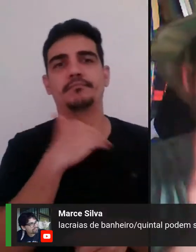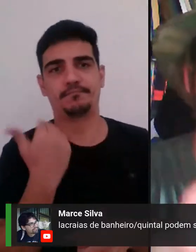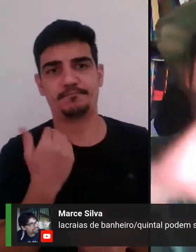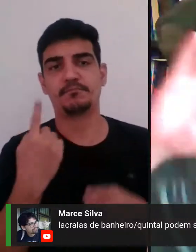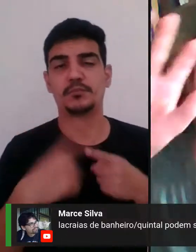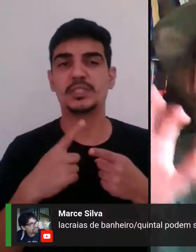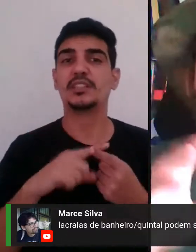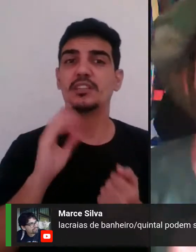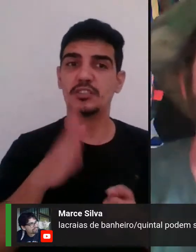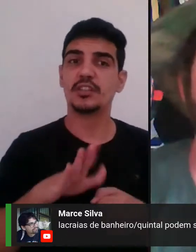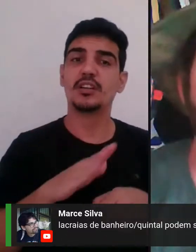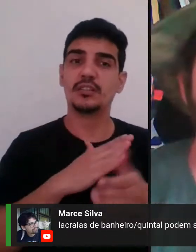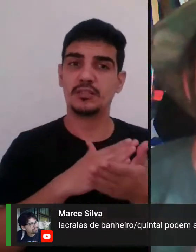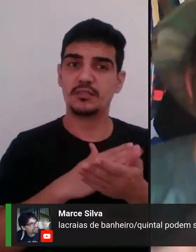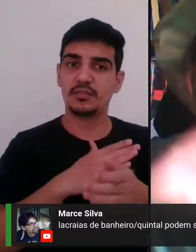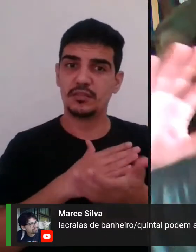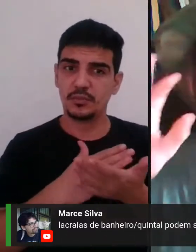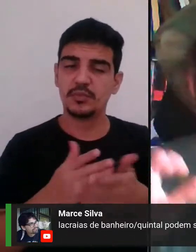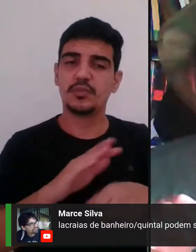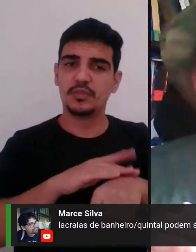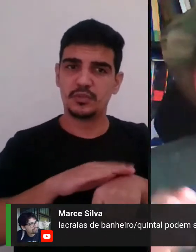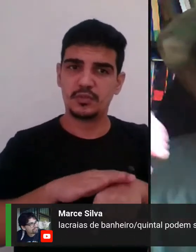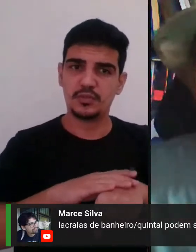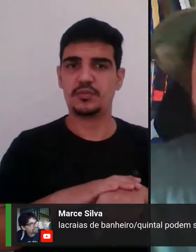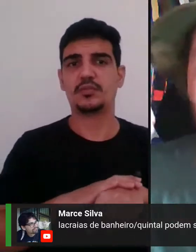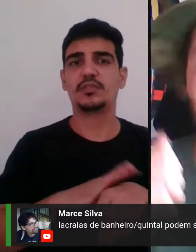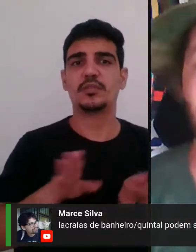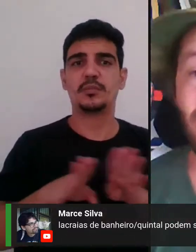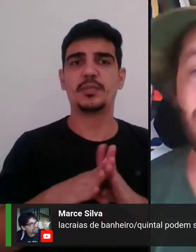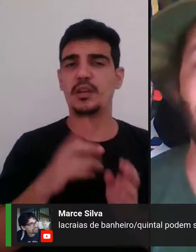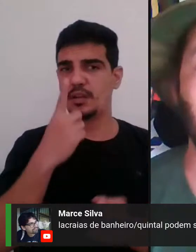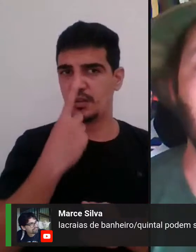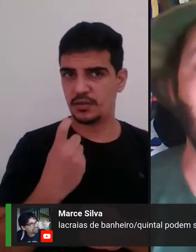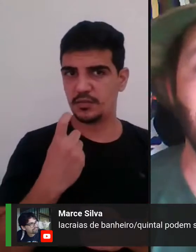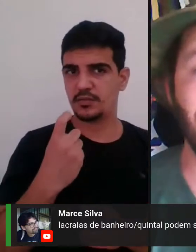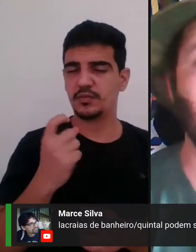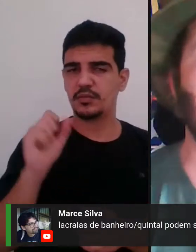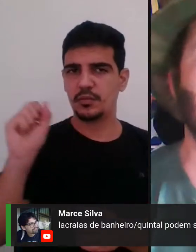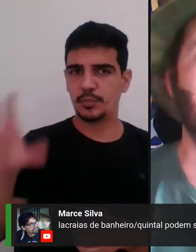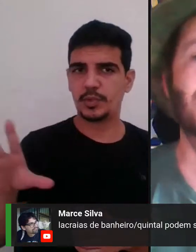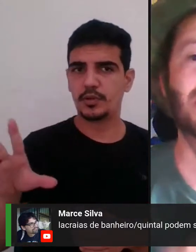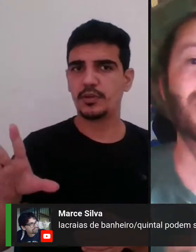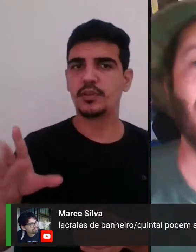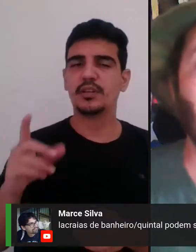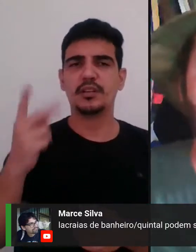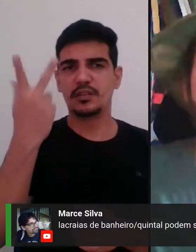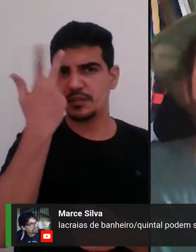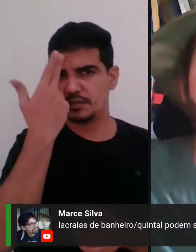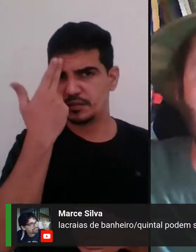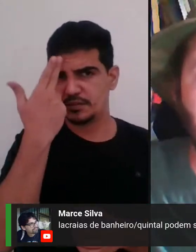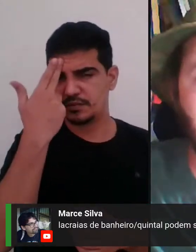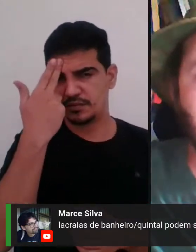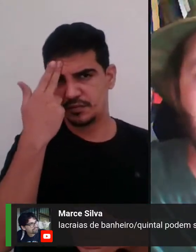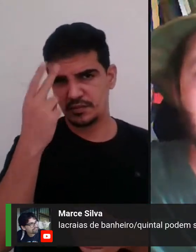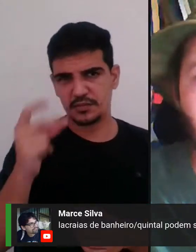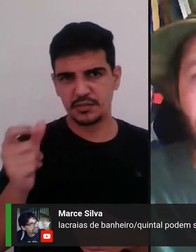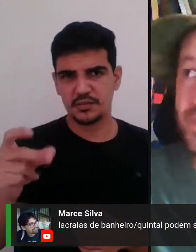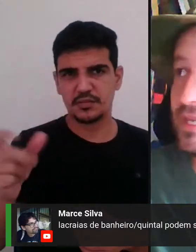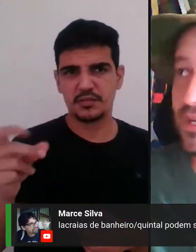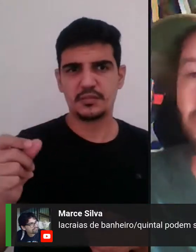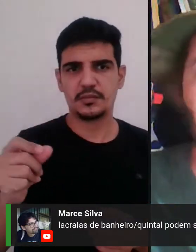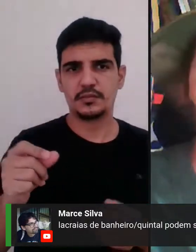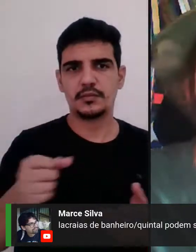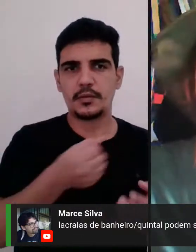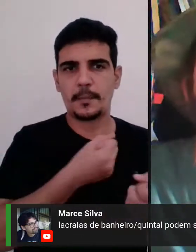é sempre tomar cuidado com o lixo no quintal e tudo mais. Aqui em casa, por exemplo, eu tento manter o quintal limpo, mas às vezes vem ratinho do vizinho, né? A gente